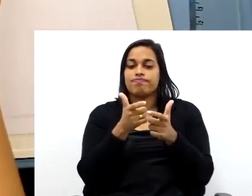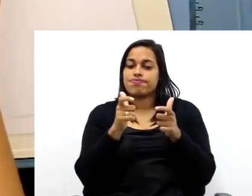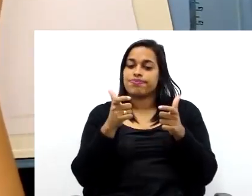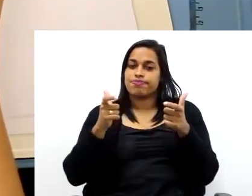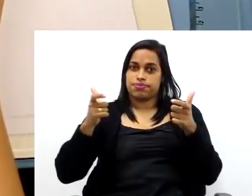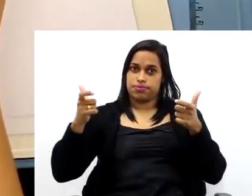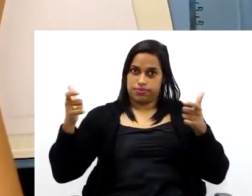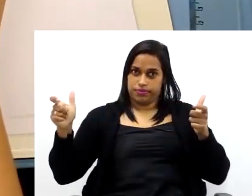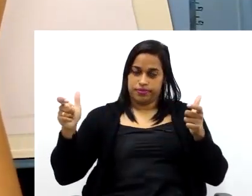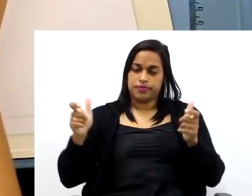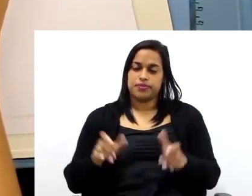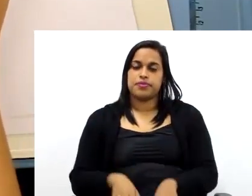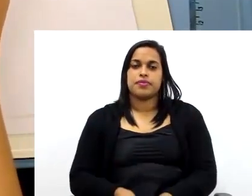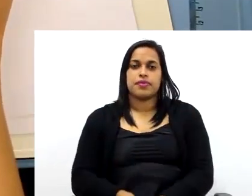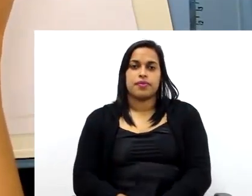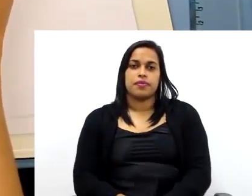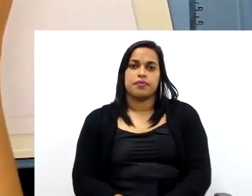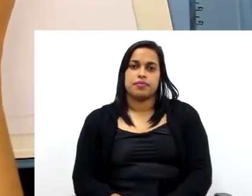grandeza.